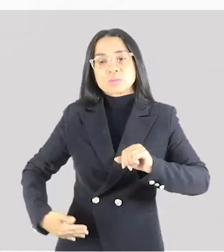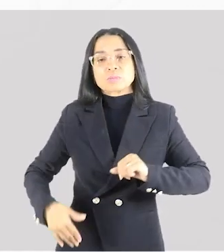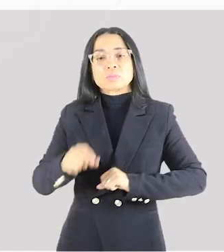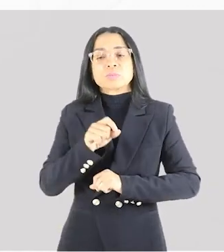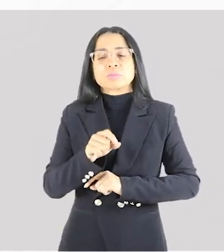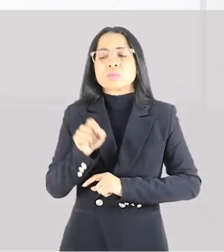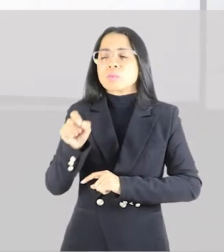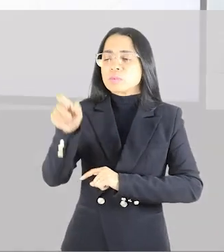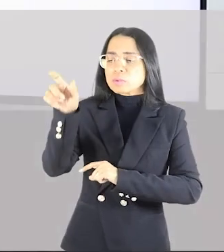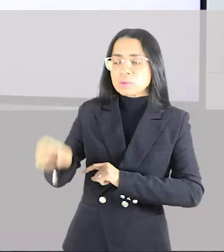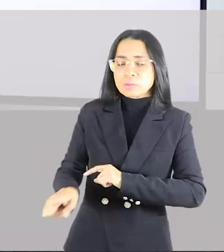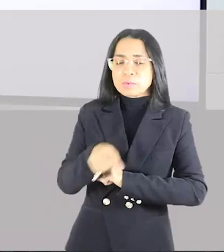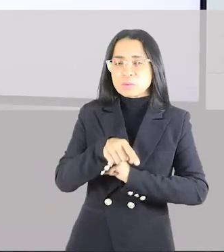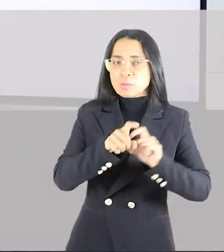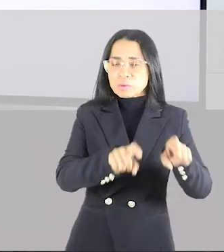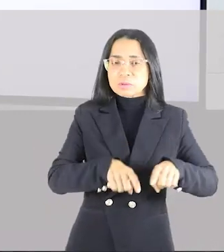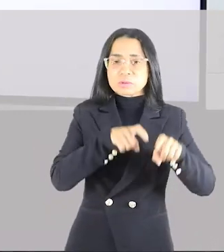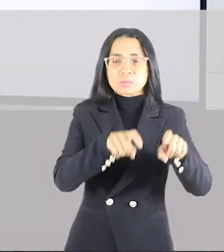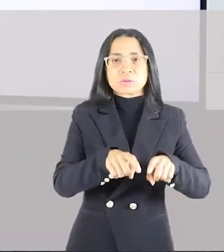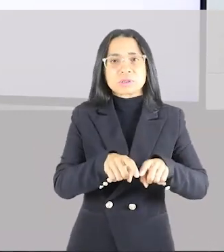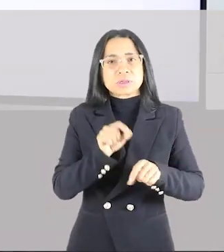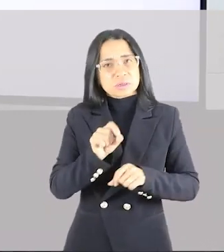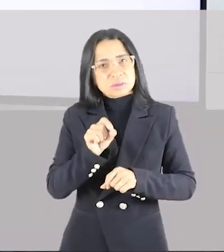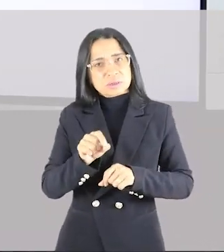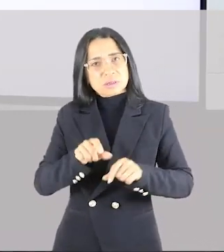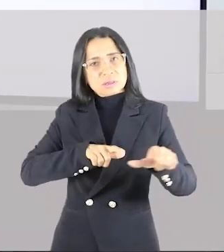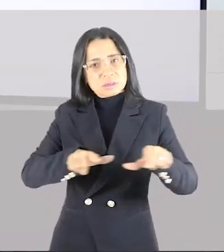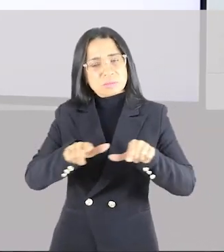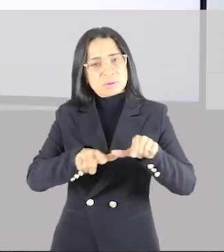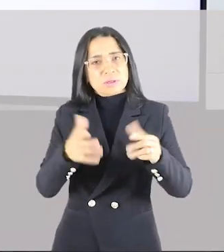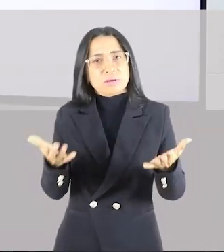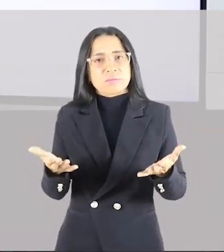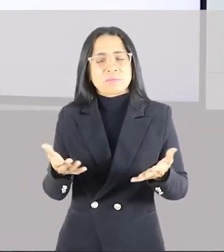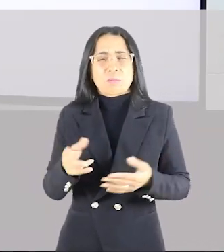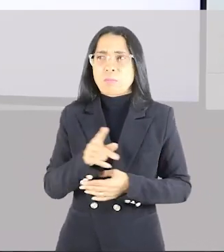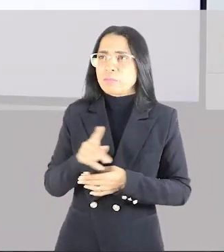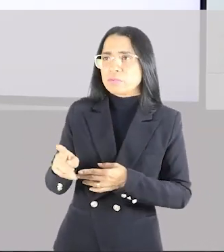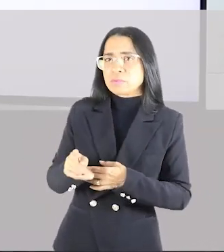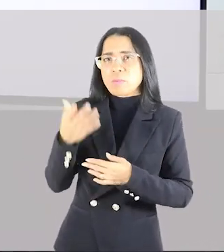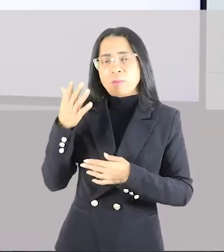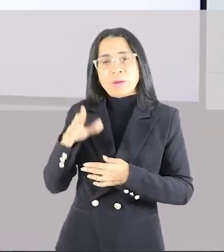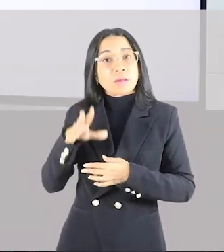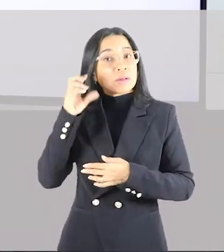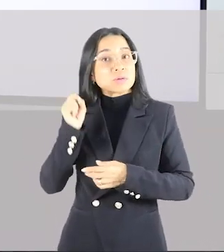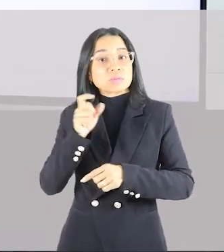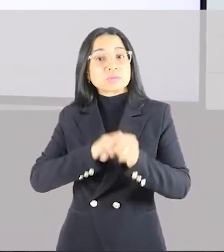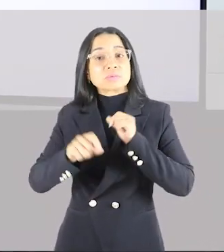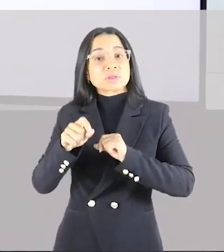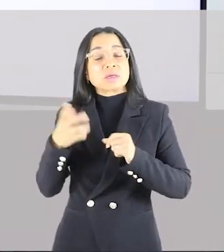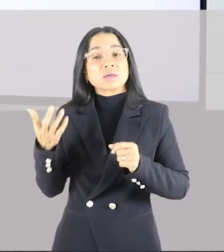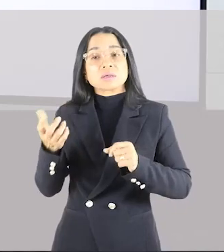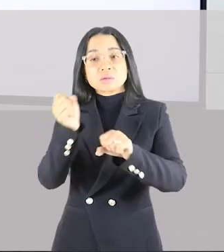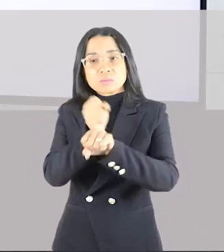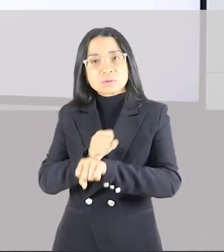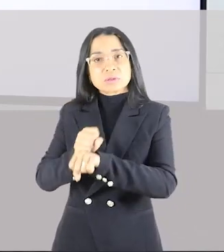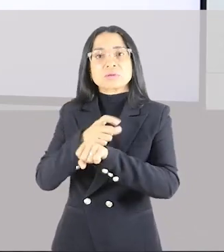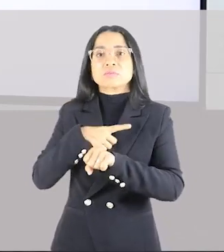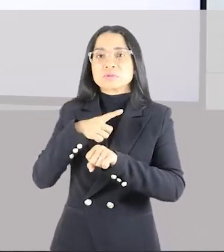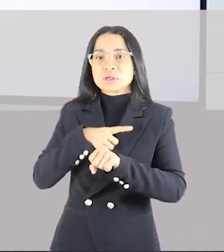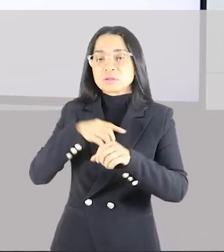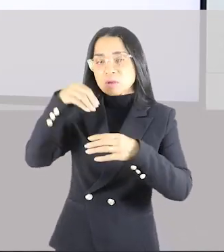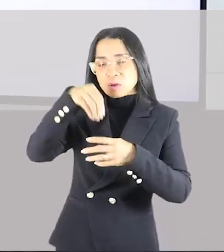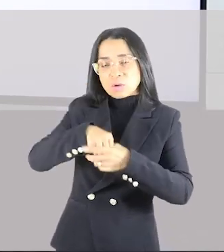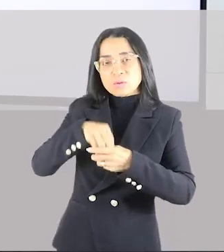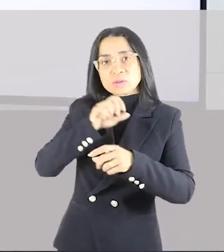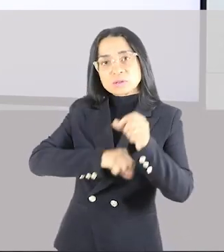Professor, mas em algum momento eu escutei que os escravos também existiram desse Egito Antigo. Sim, eles também existiram.